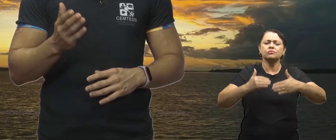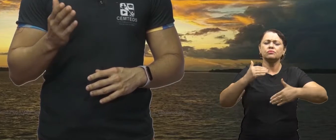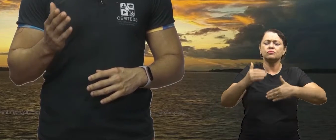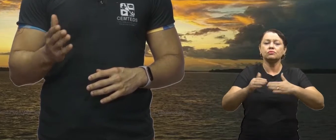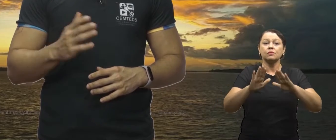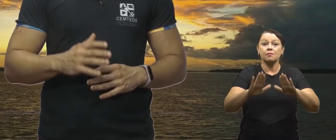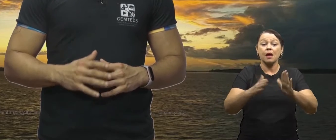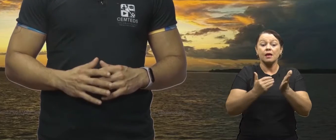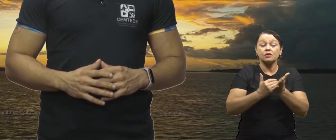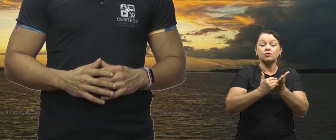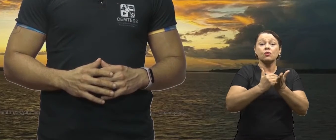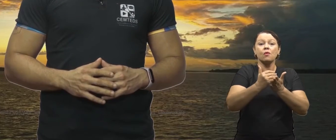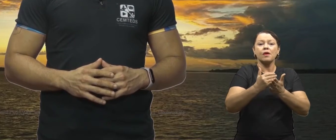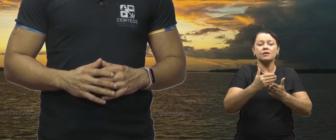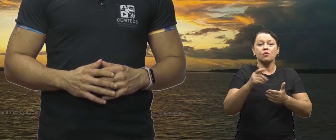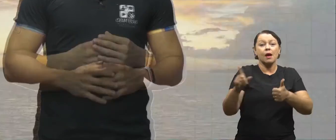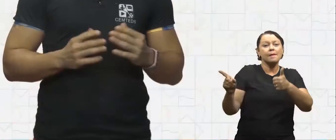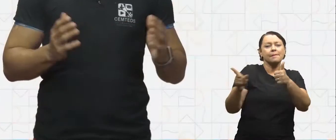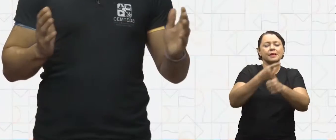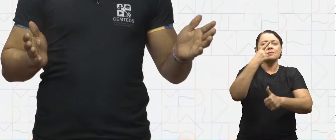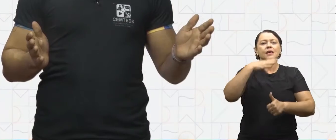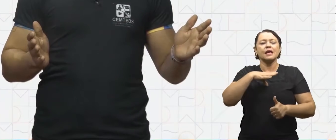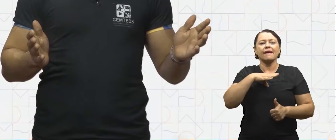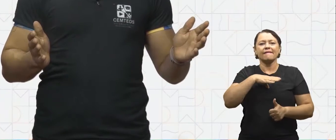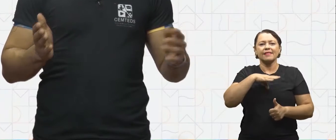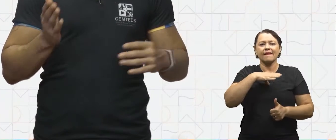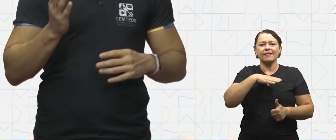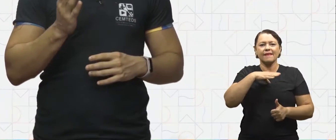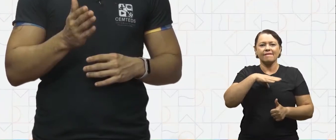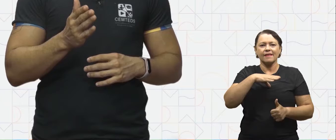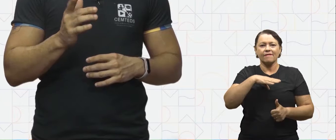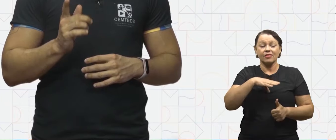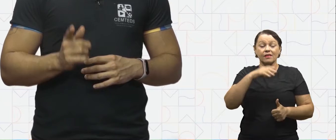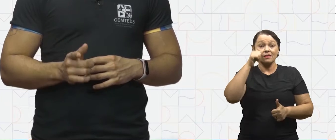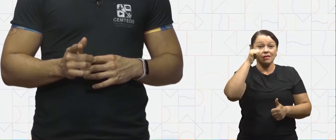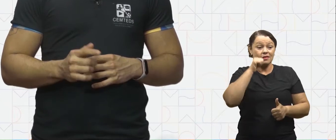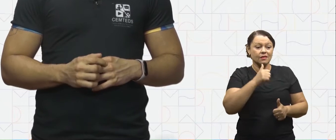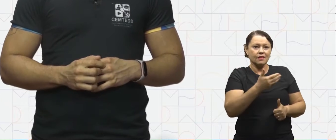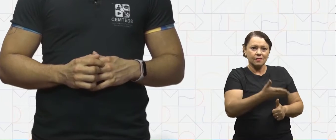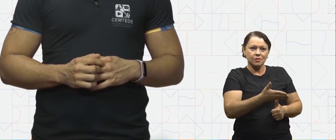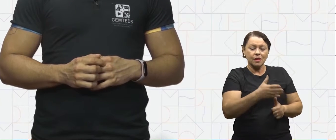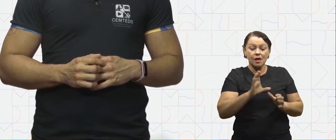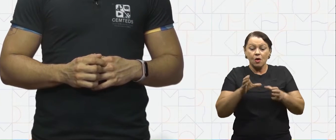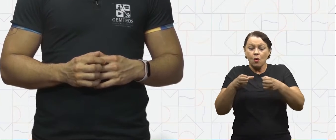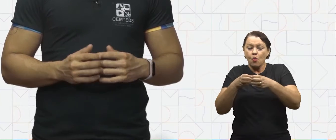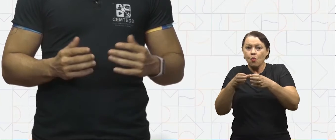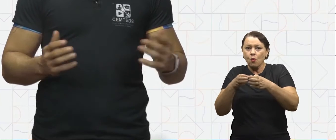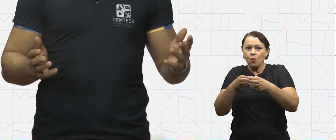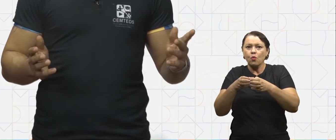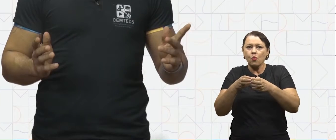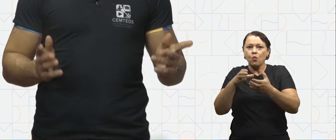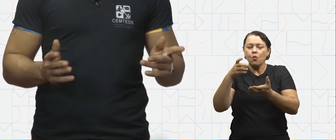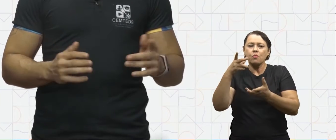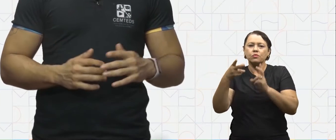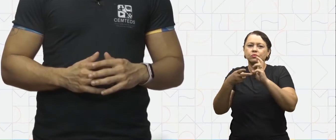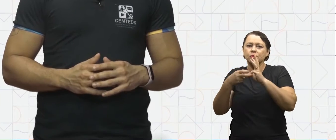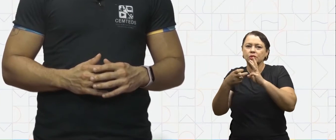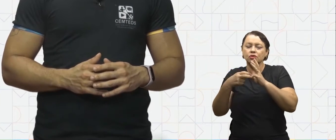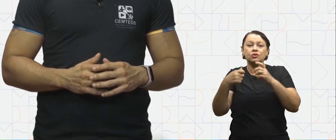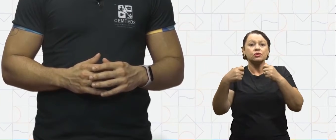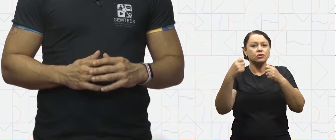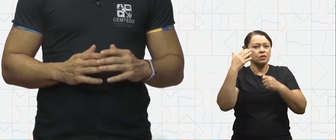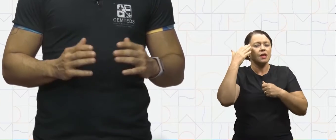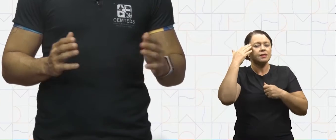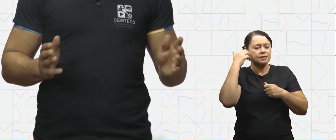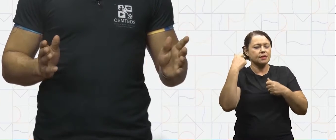começa com a primeira menstruação da moça. Os ticunas acreditam que nesse período menstrual a mulher deve se